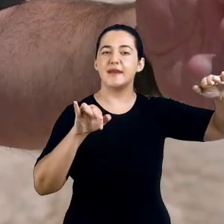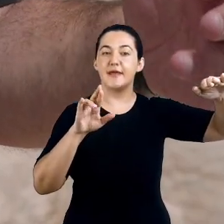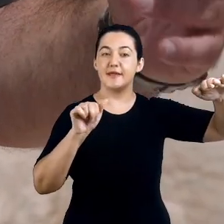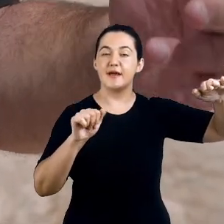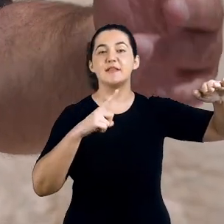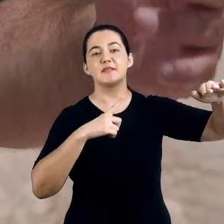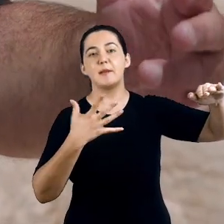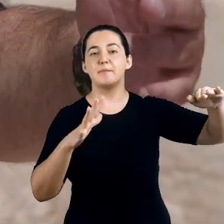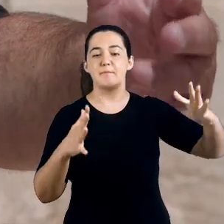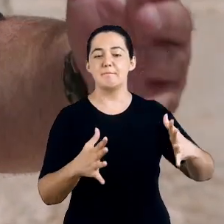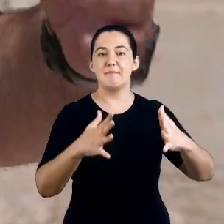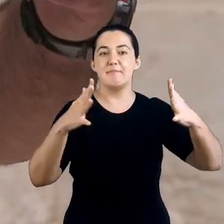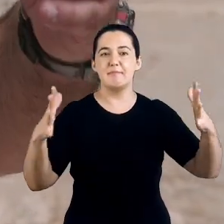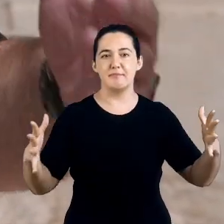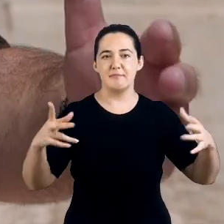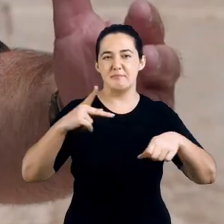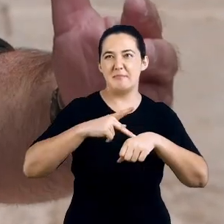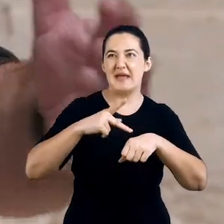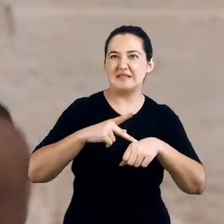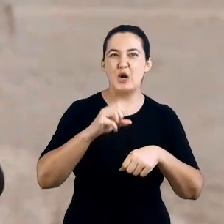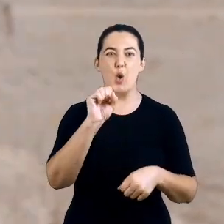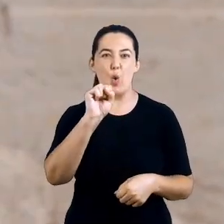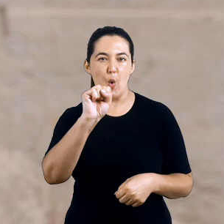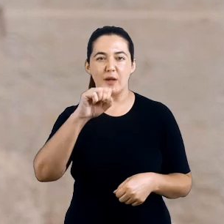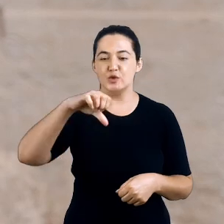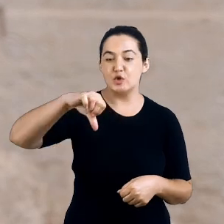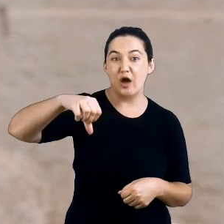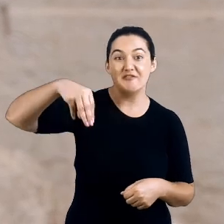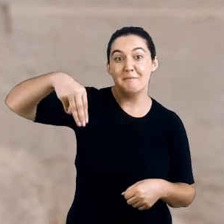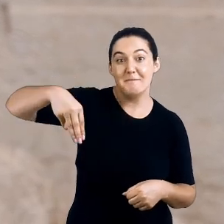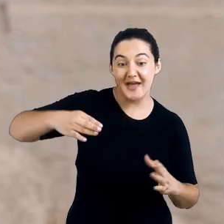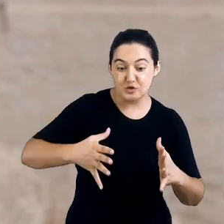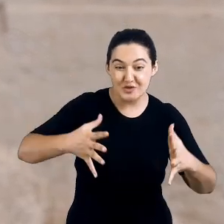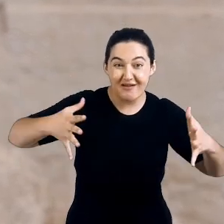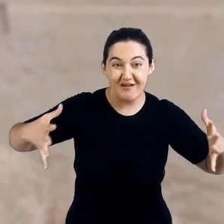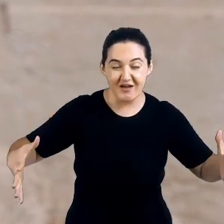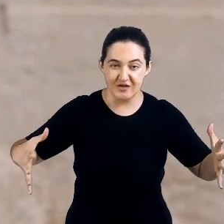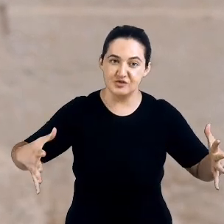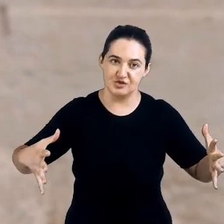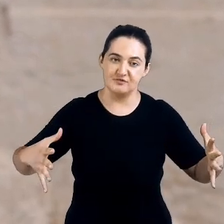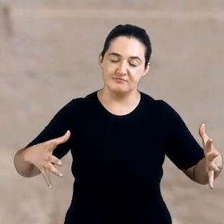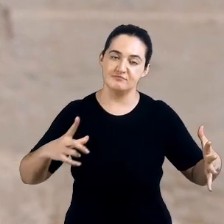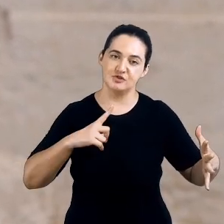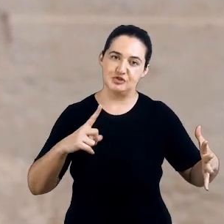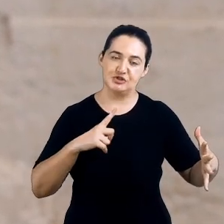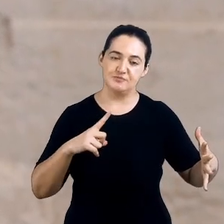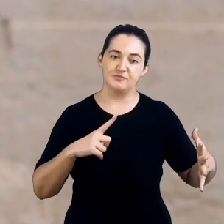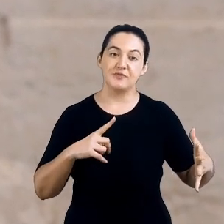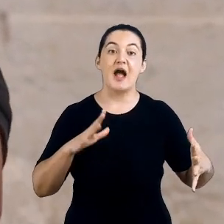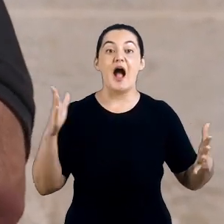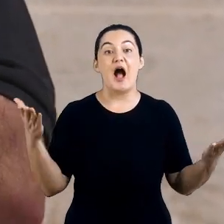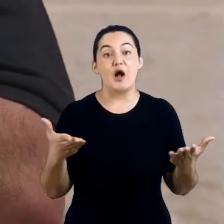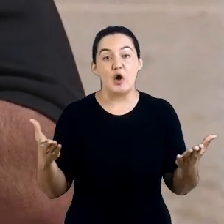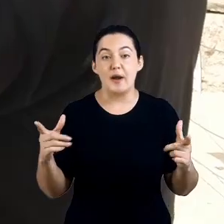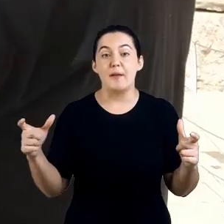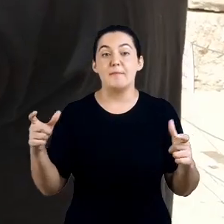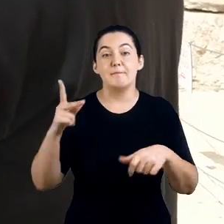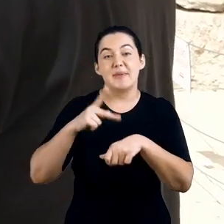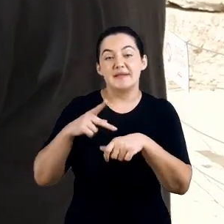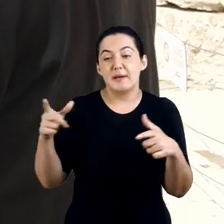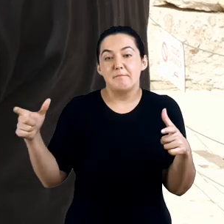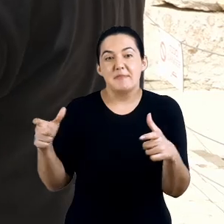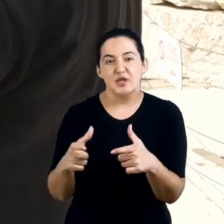grandes pedras de 8, 9 metros de comprimento. E esse é o tamanho das pedras que encontramos aqui. Agora, as pedras